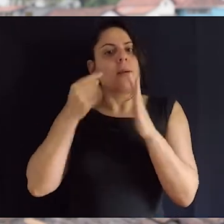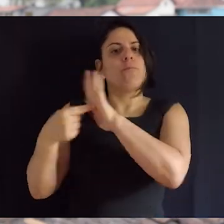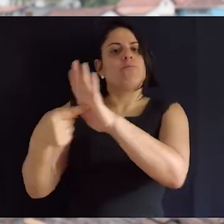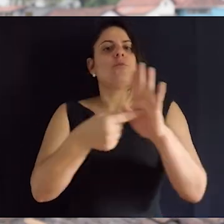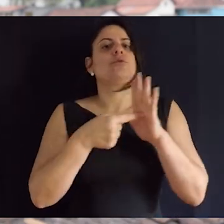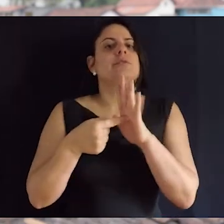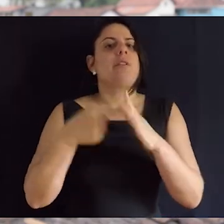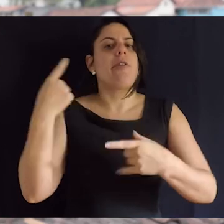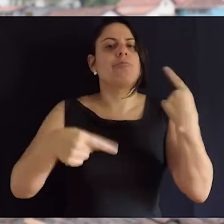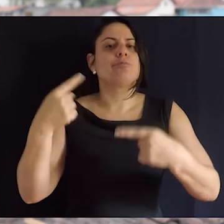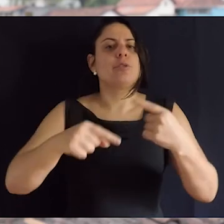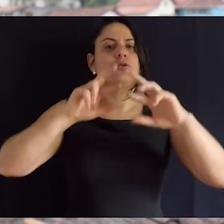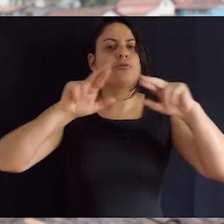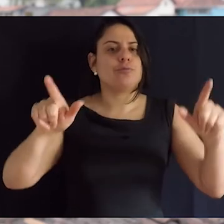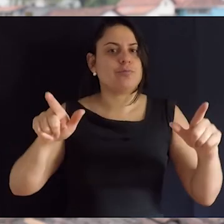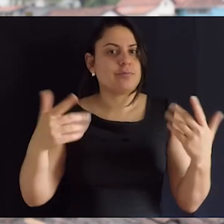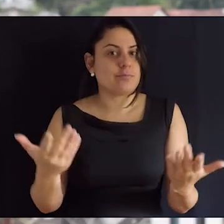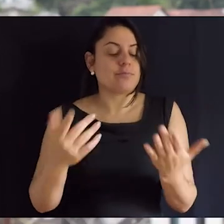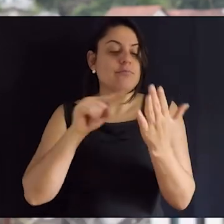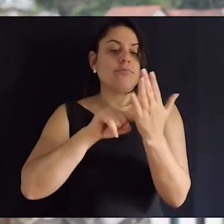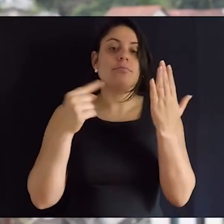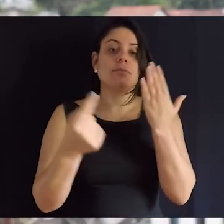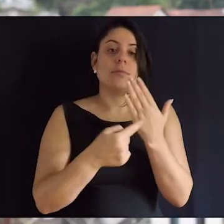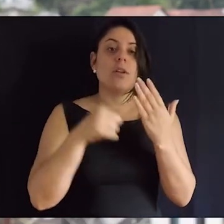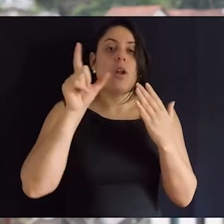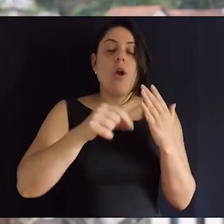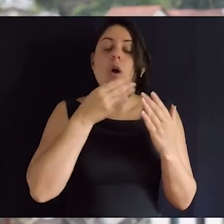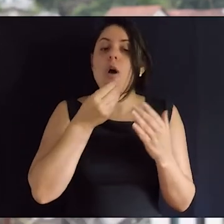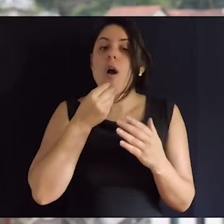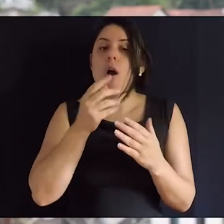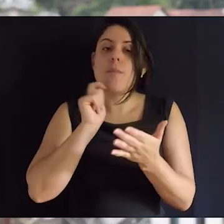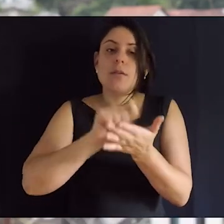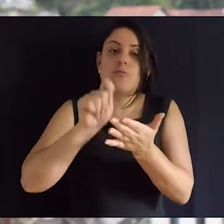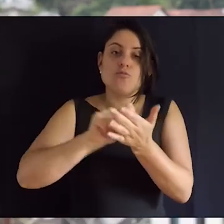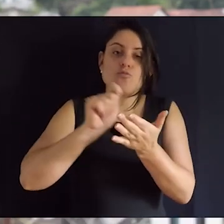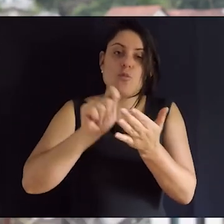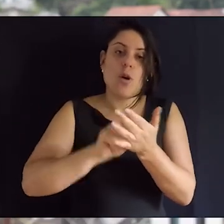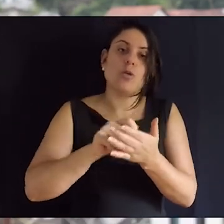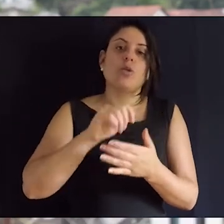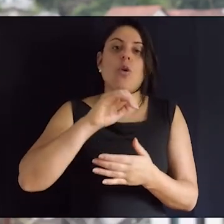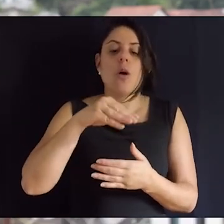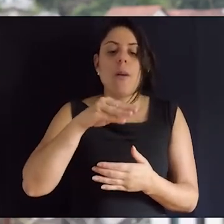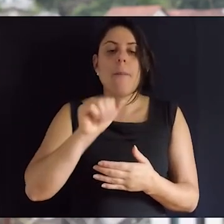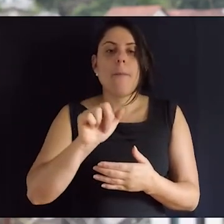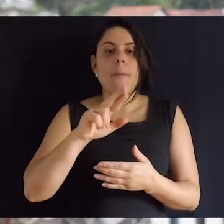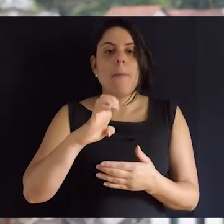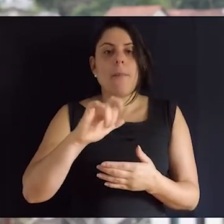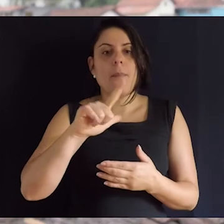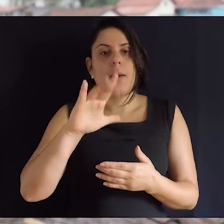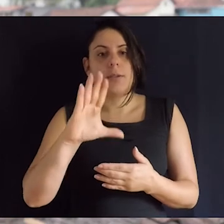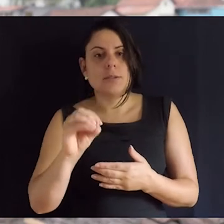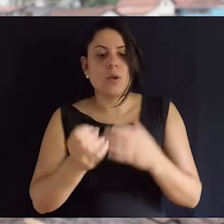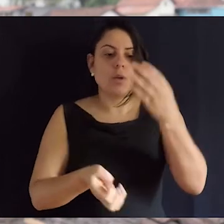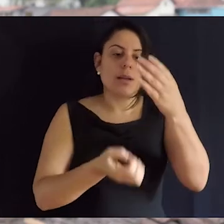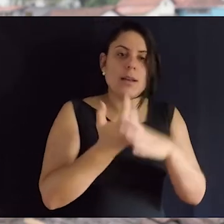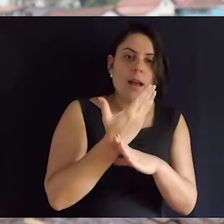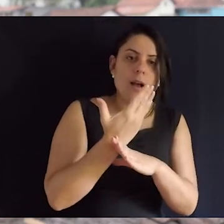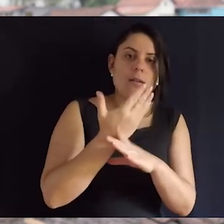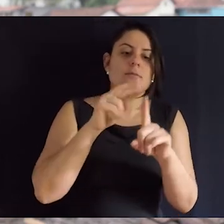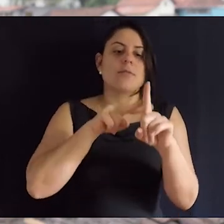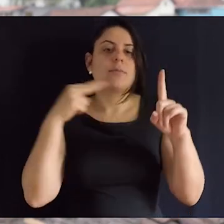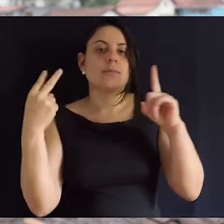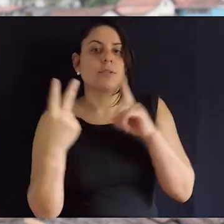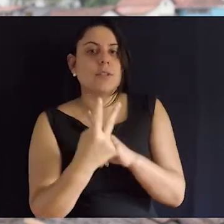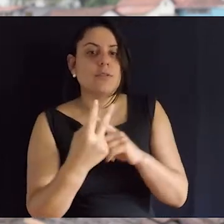sacudir as estruturas públicas. Parafraseando, geógrafo Marcelo Lopes de Souza, criar e